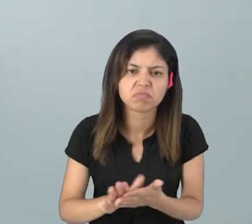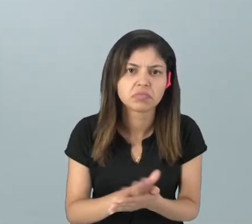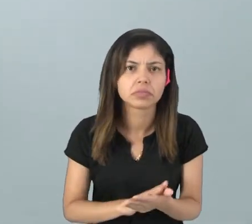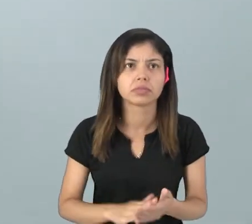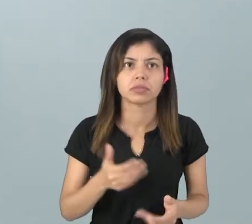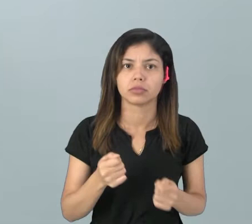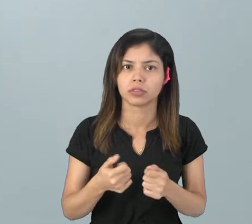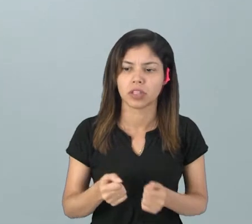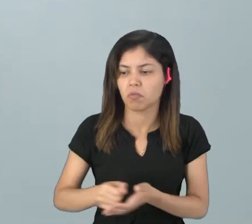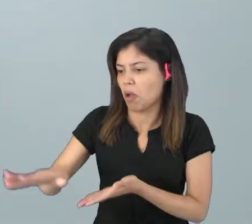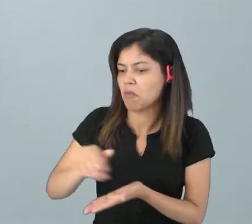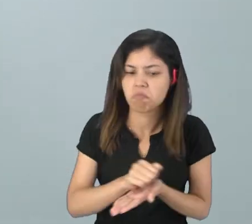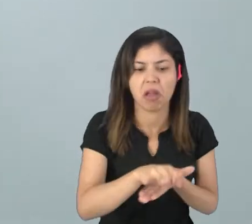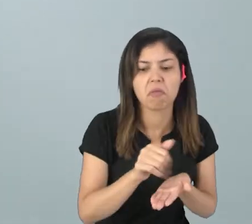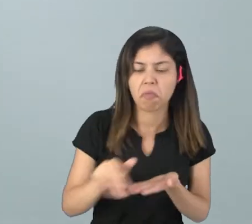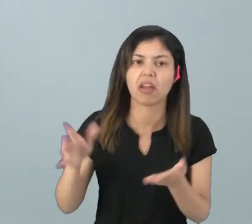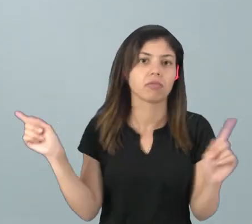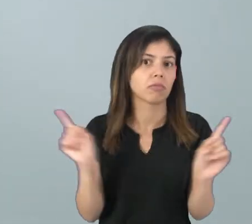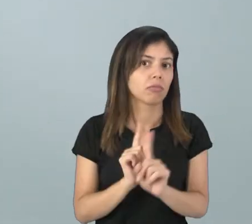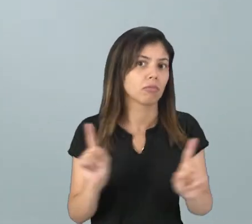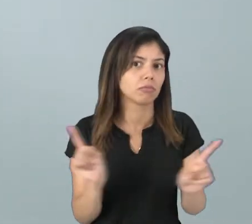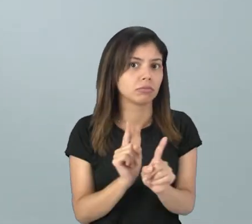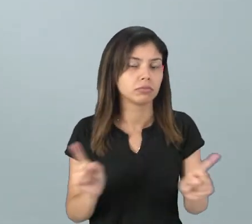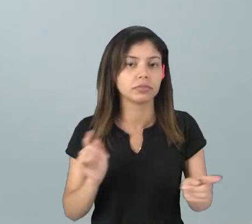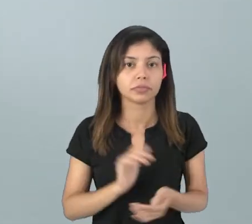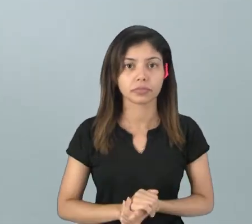jogar, né, objetos, né,